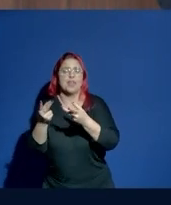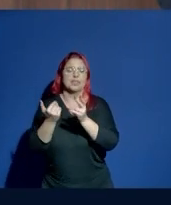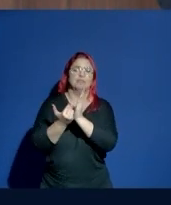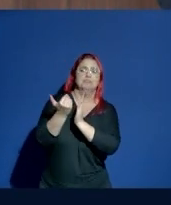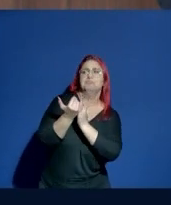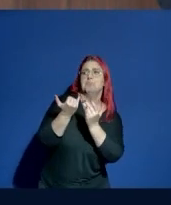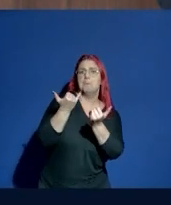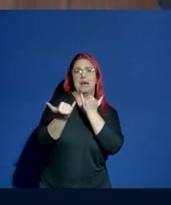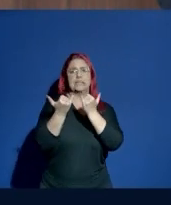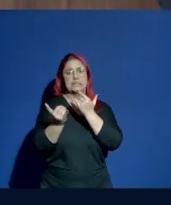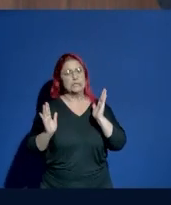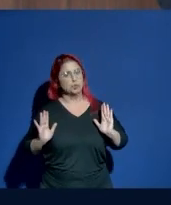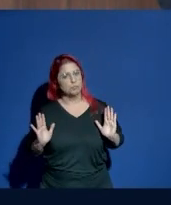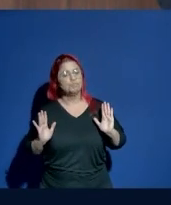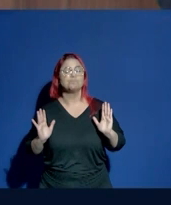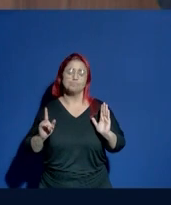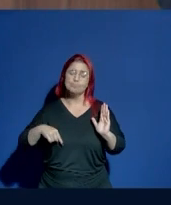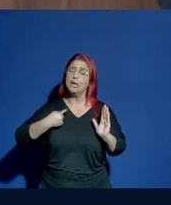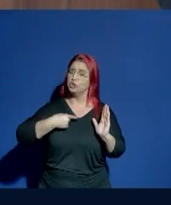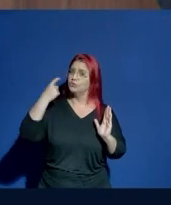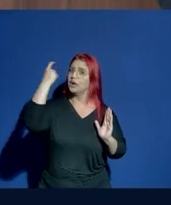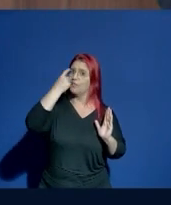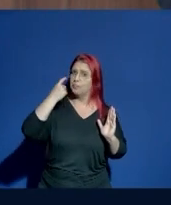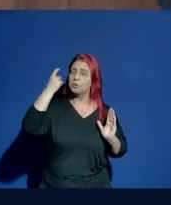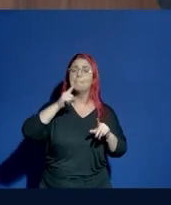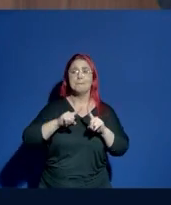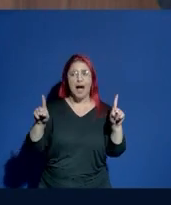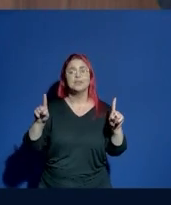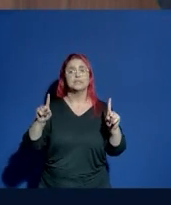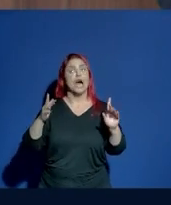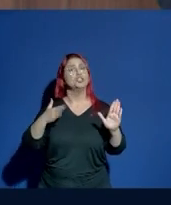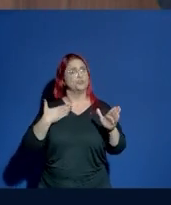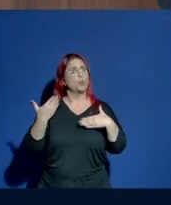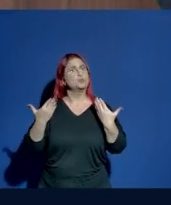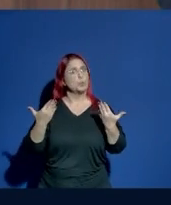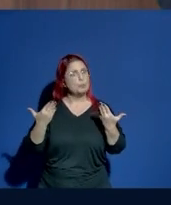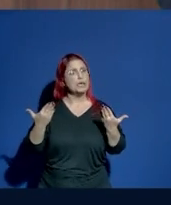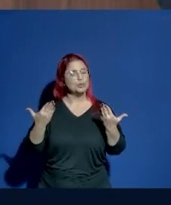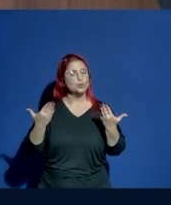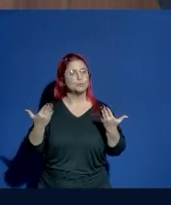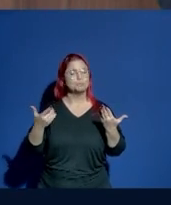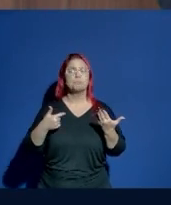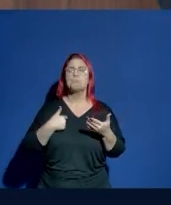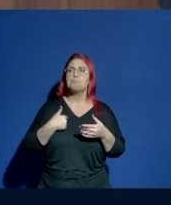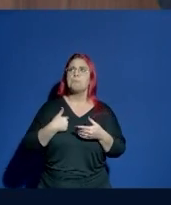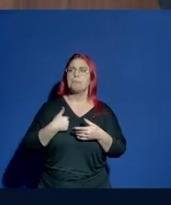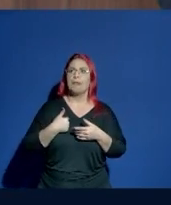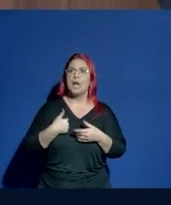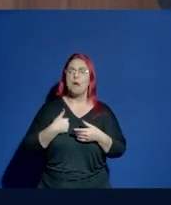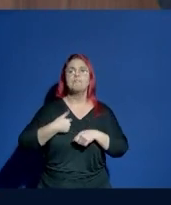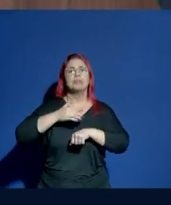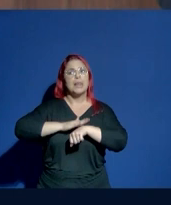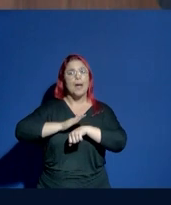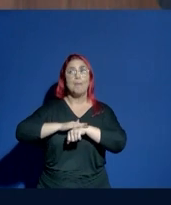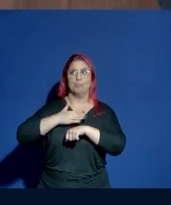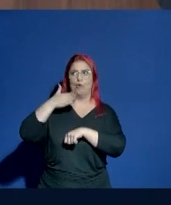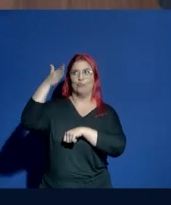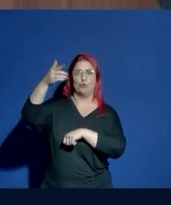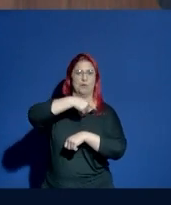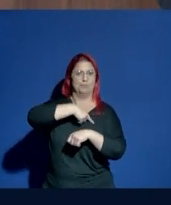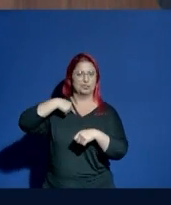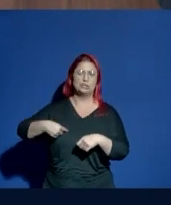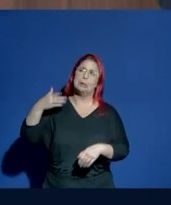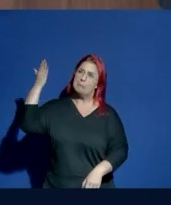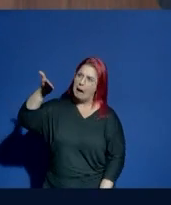similar. Eu acho que todos nós fomos surpreendidos, e eu falo isso, eu gastei bastante tempo na China, né,